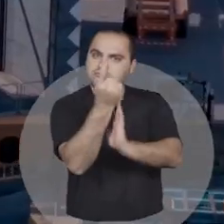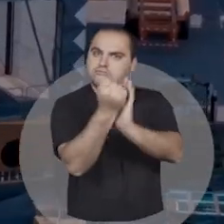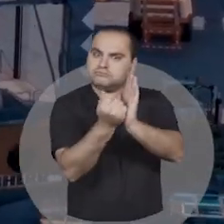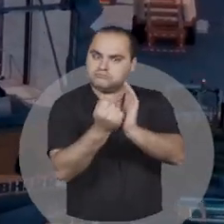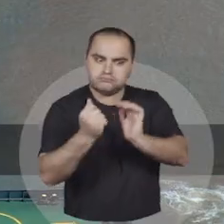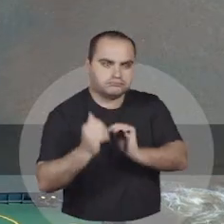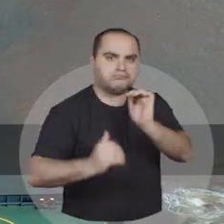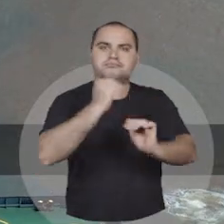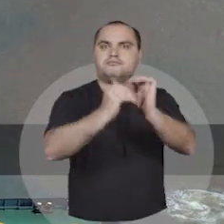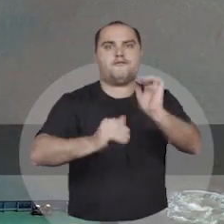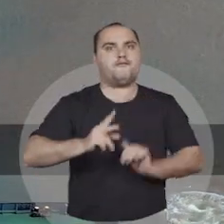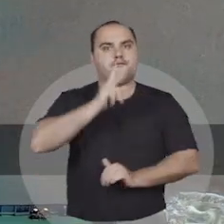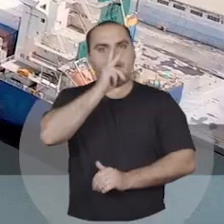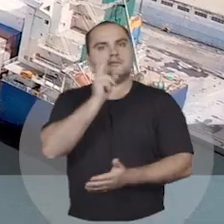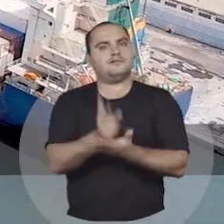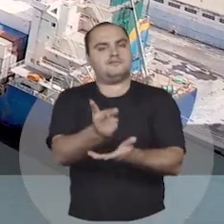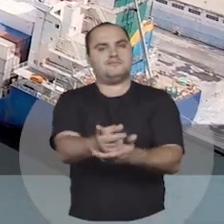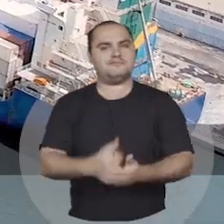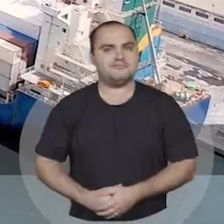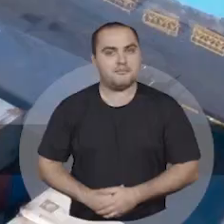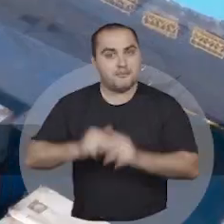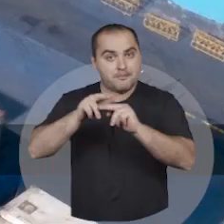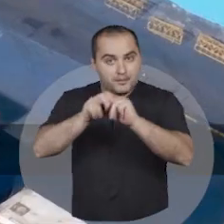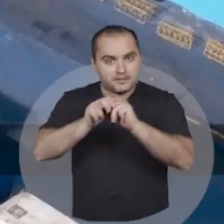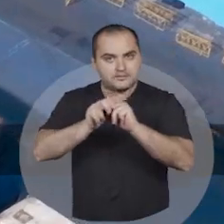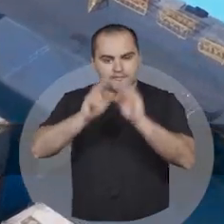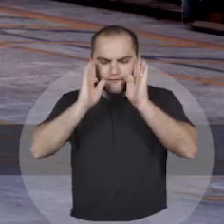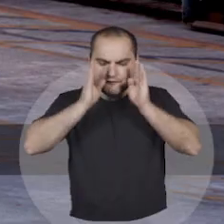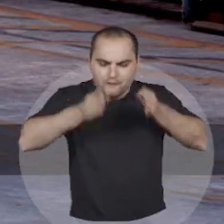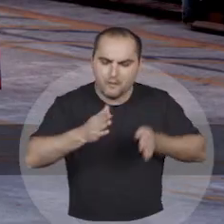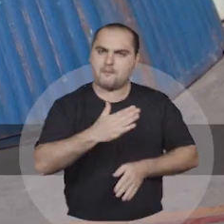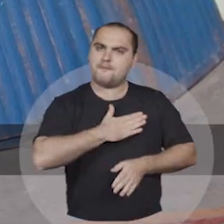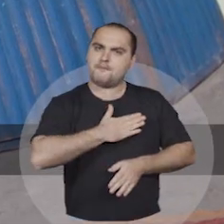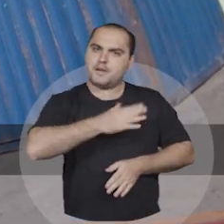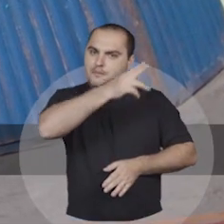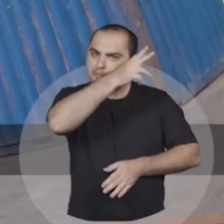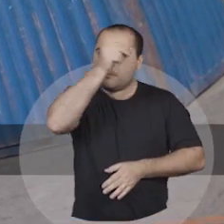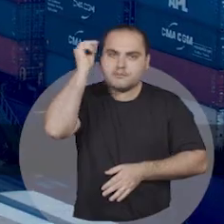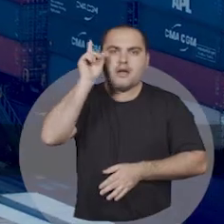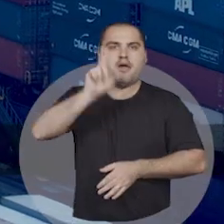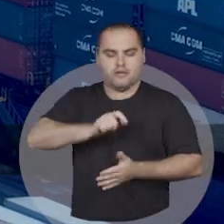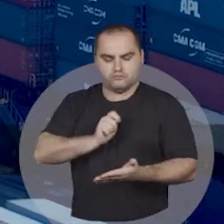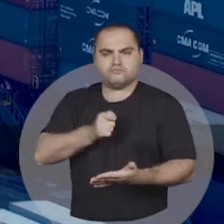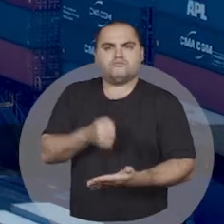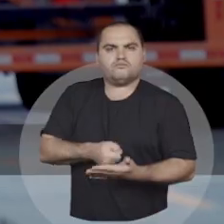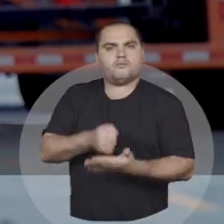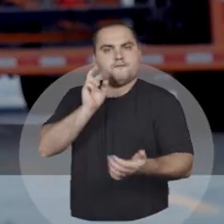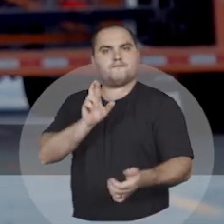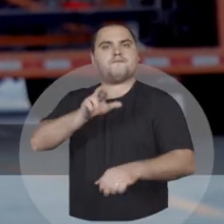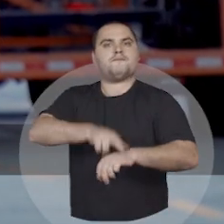e ficar ainda mais forte. É por isso que um dos principais focos do meu governo foi a luta